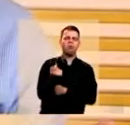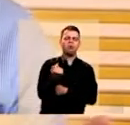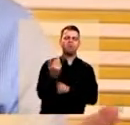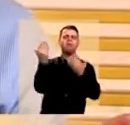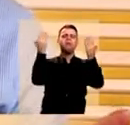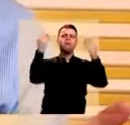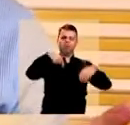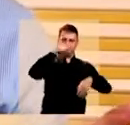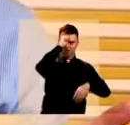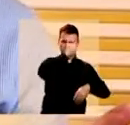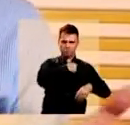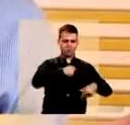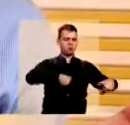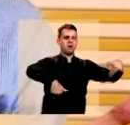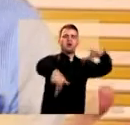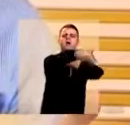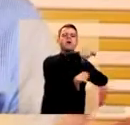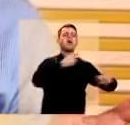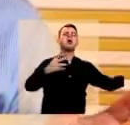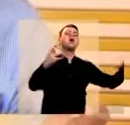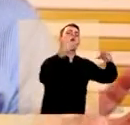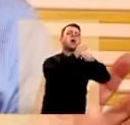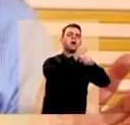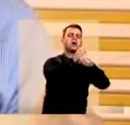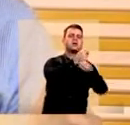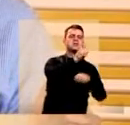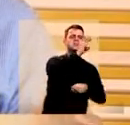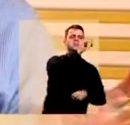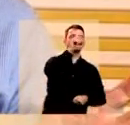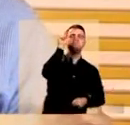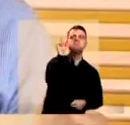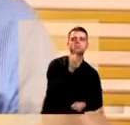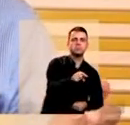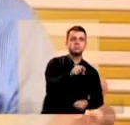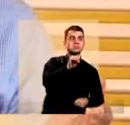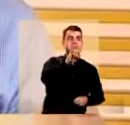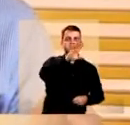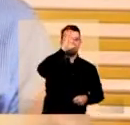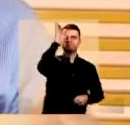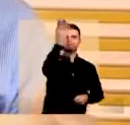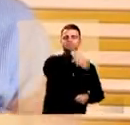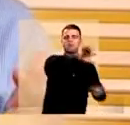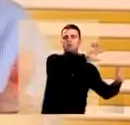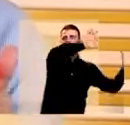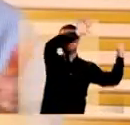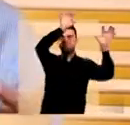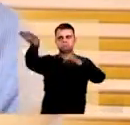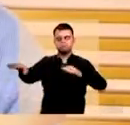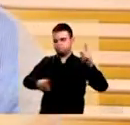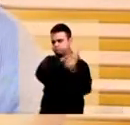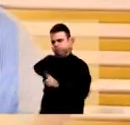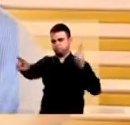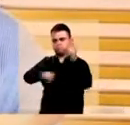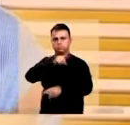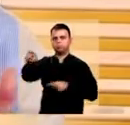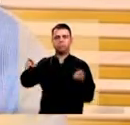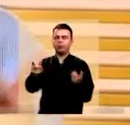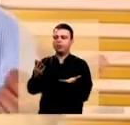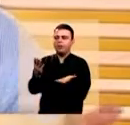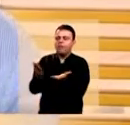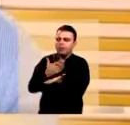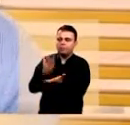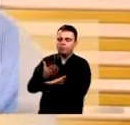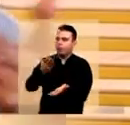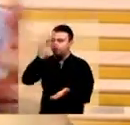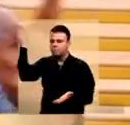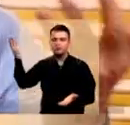quase 500 mil habitantes, né? Se todo mundo resolver ir para a biblioteca, não vai ter livro. Então, a média é pouca, né? Sim. Então,